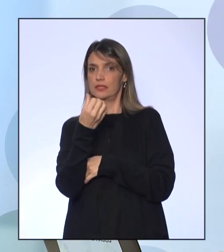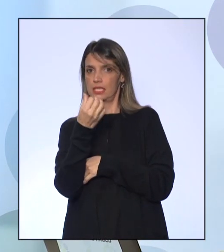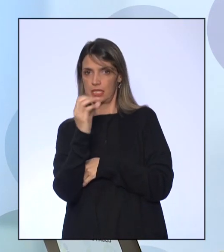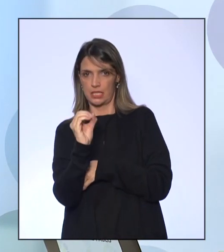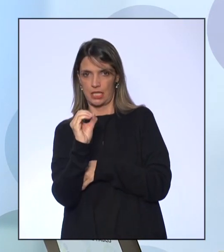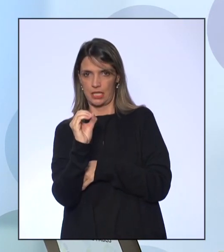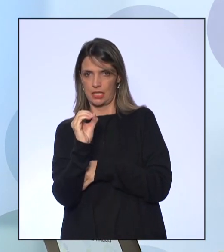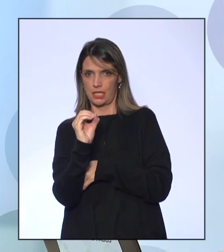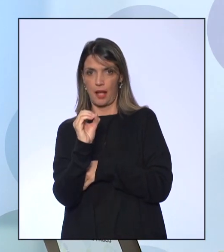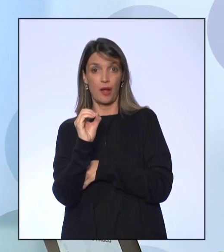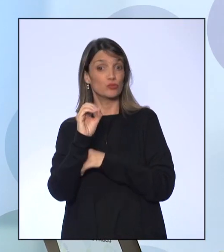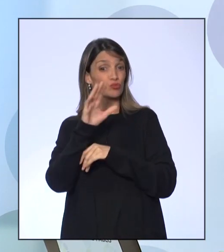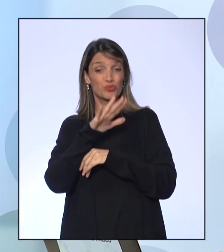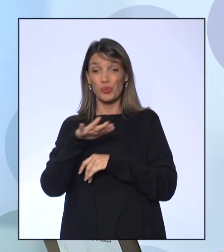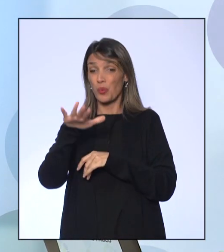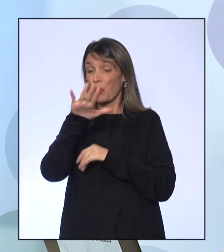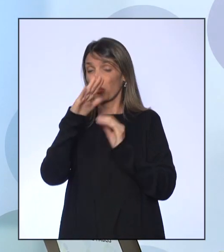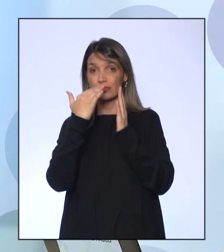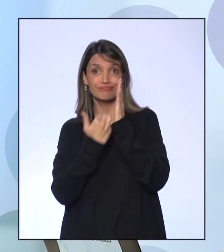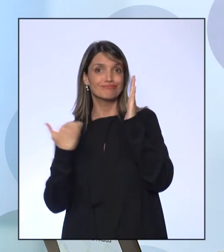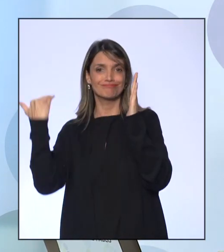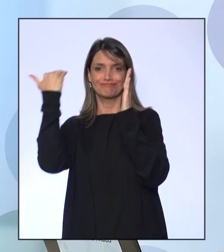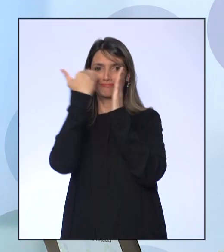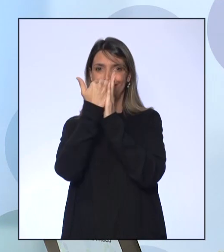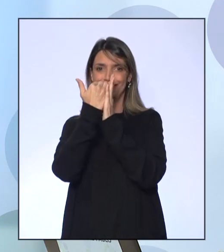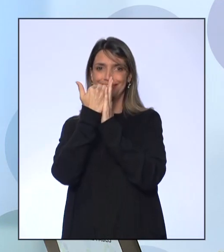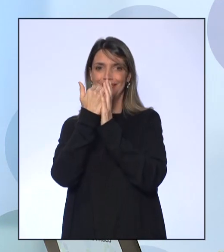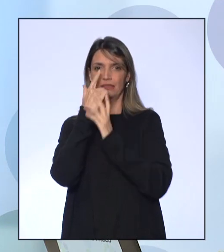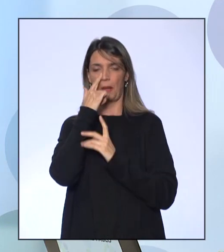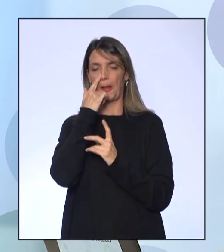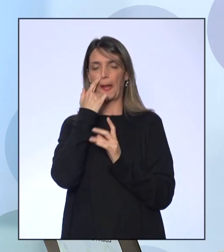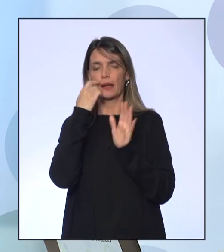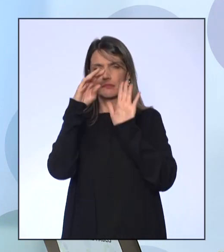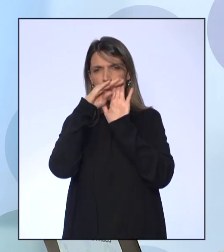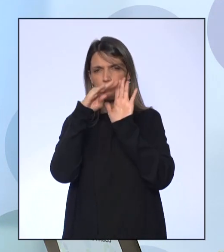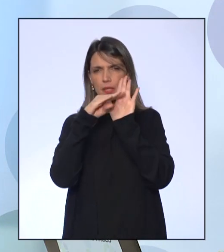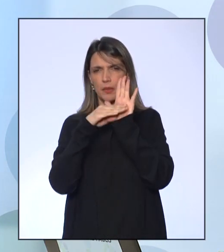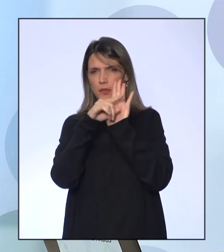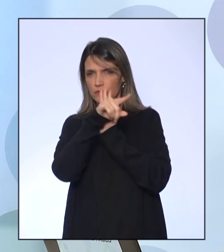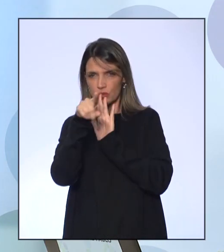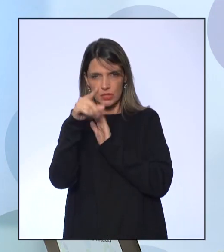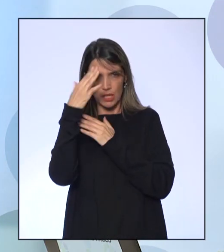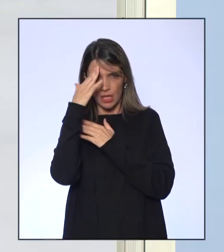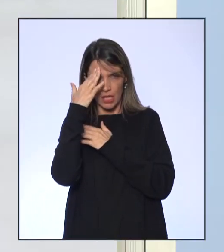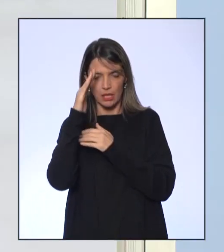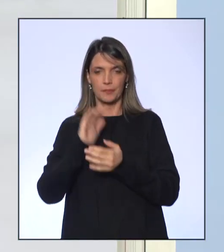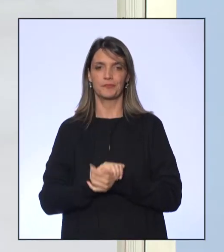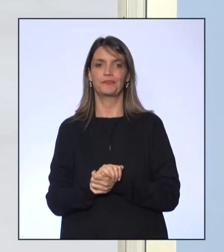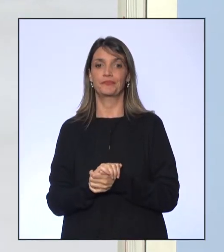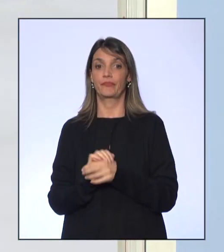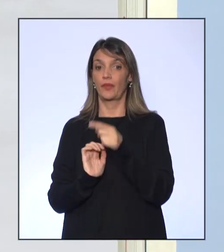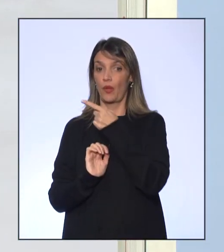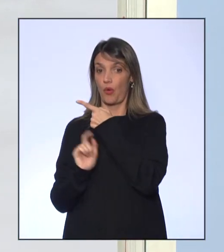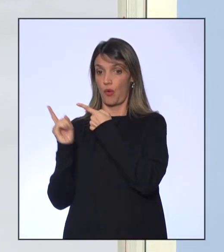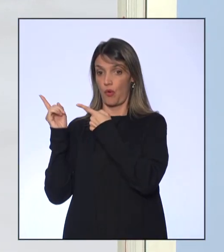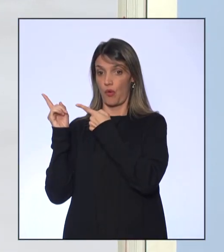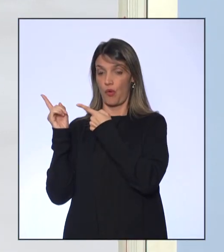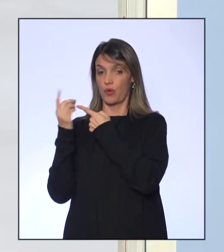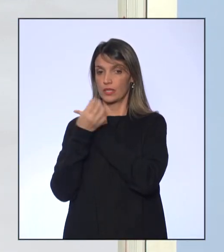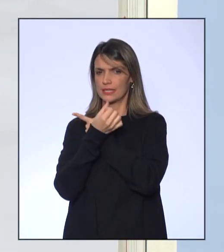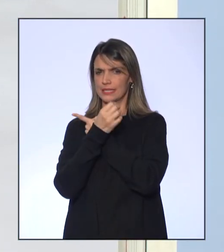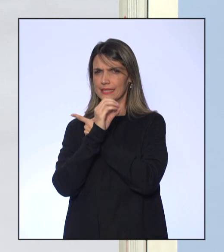todos os trapaça um 360 então eu vou subtrair eu vou fazer o passo a passo para vocês entenderem então eu fiz 600